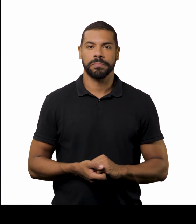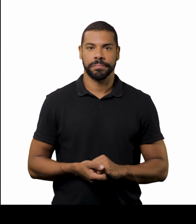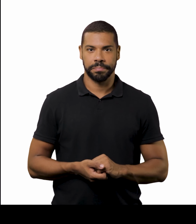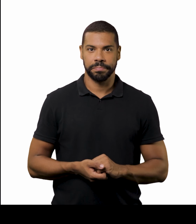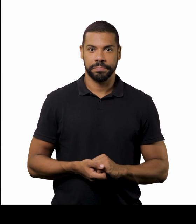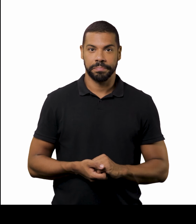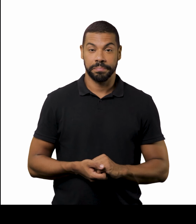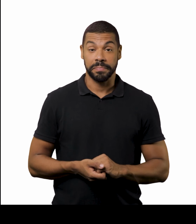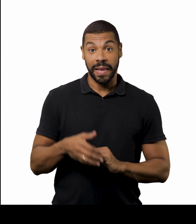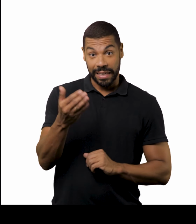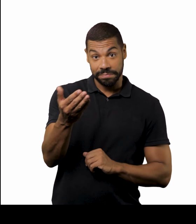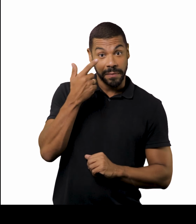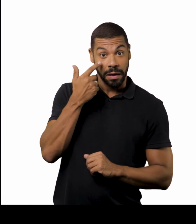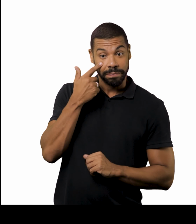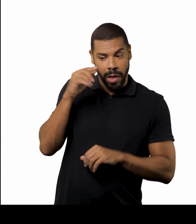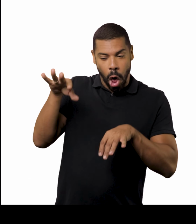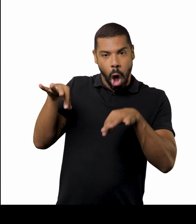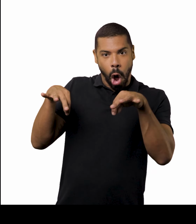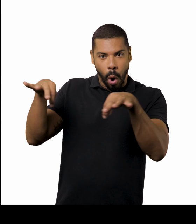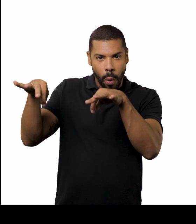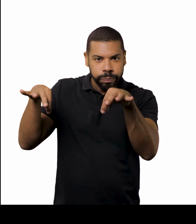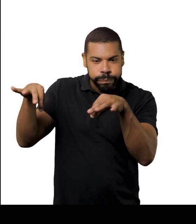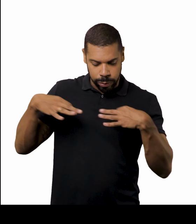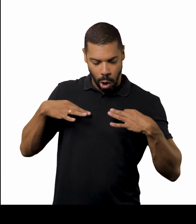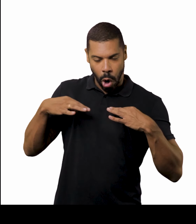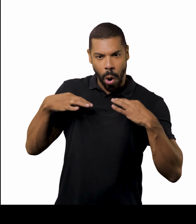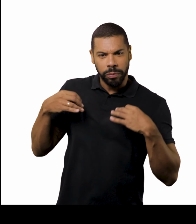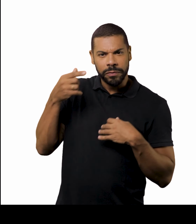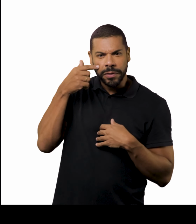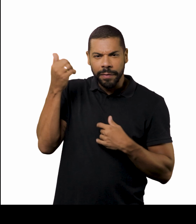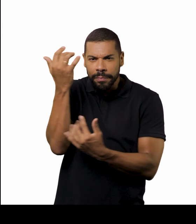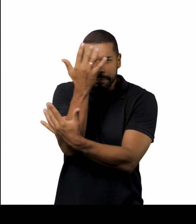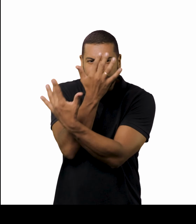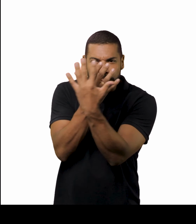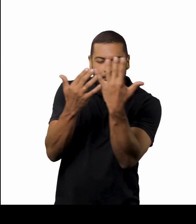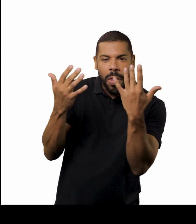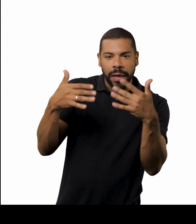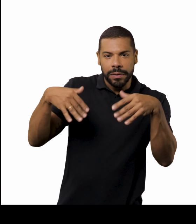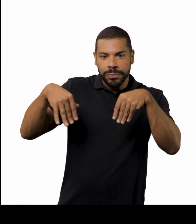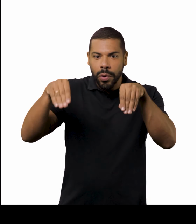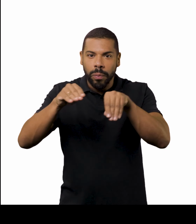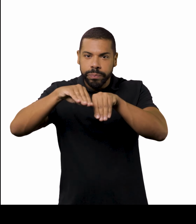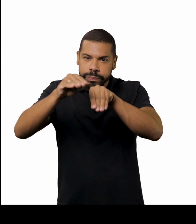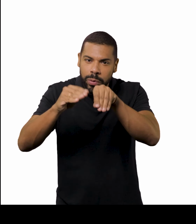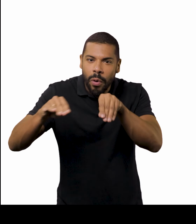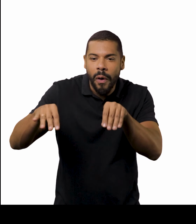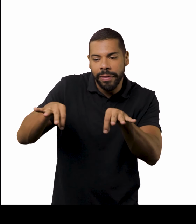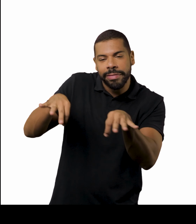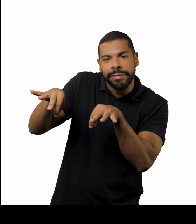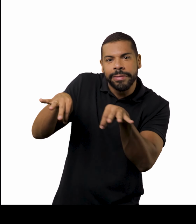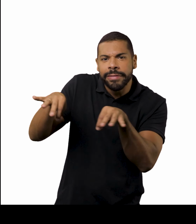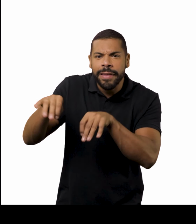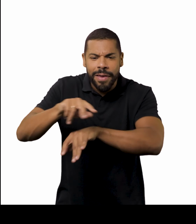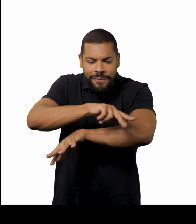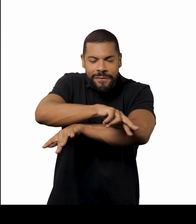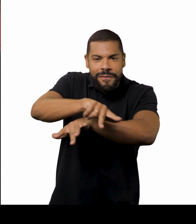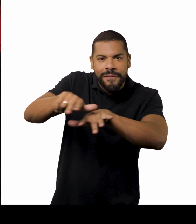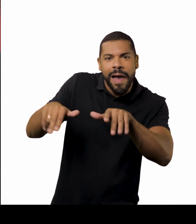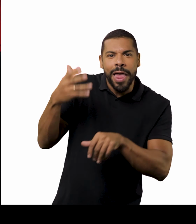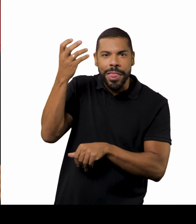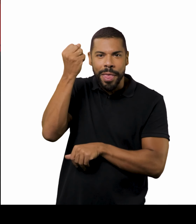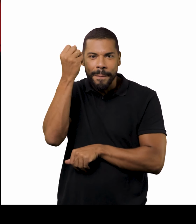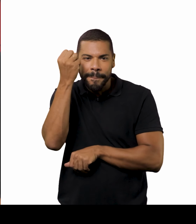Essa roupa, você vai olhar e você vai atravessar volumes. Você vai ver textura, você vai ver tecido, você vai ver vários tons de branco.